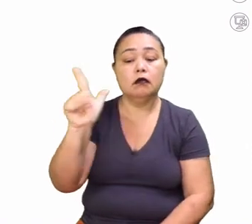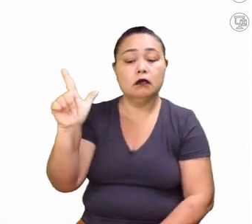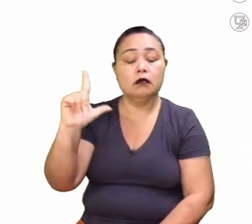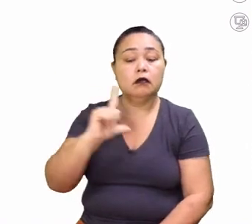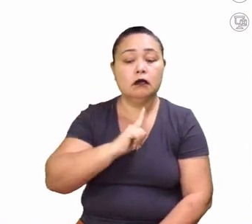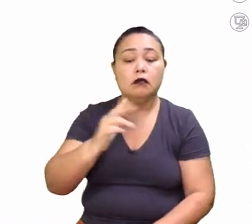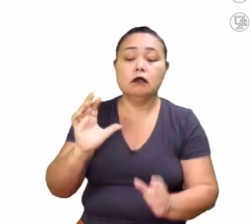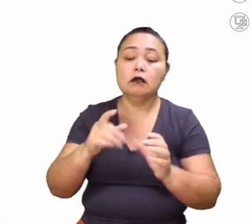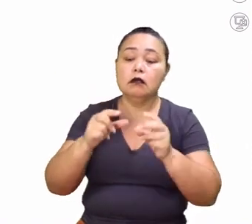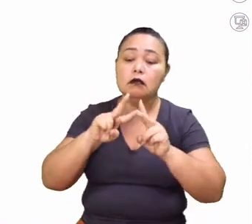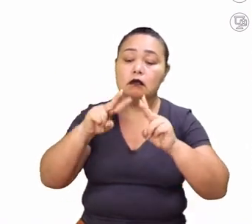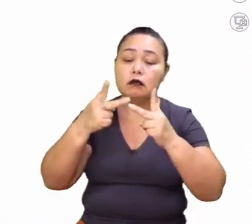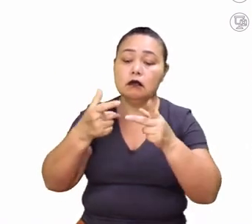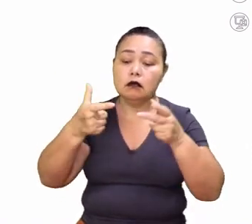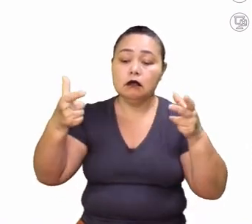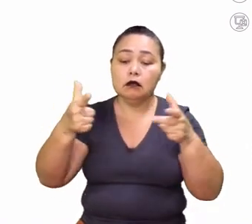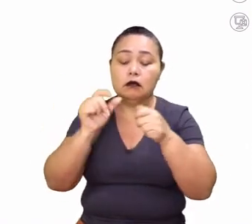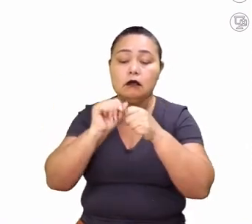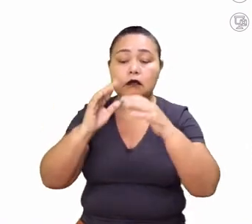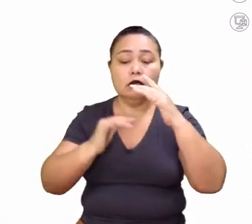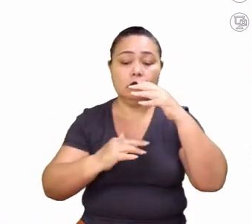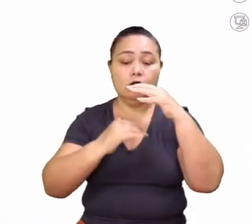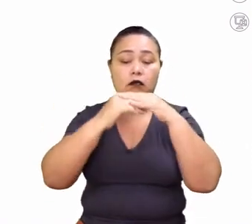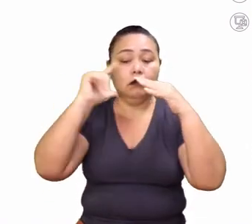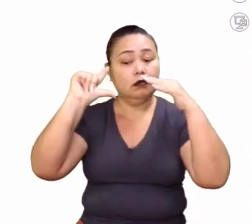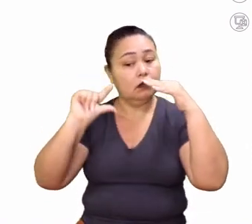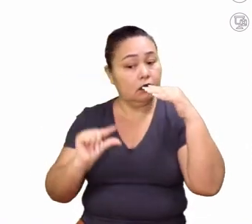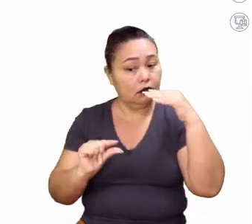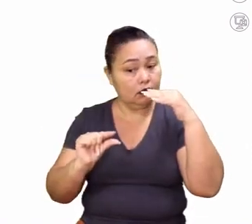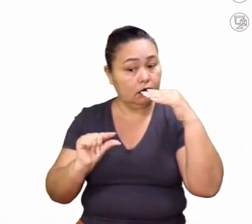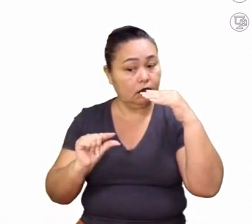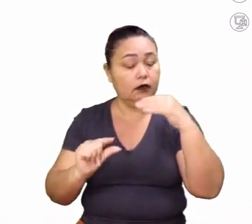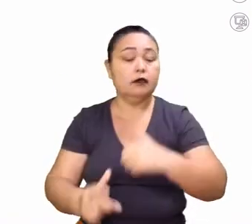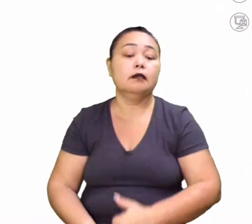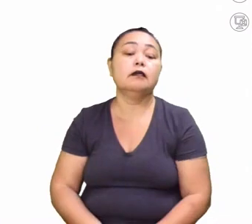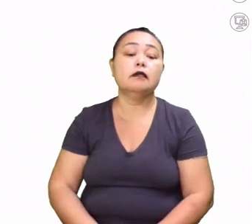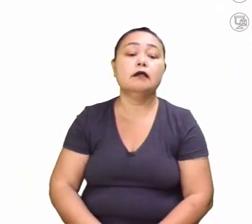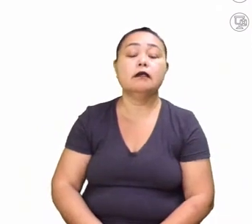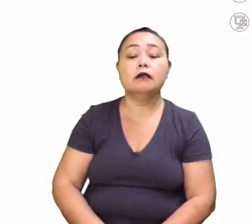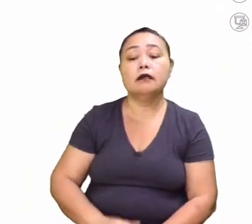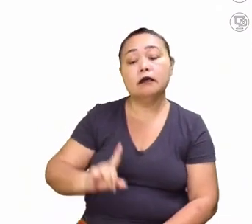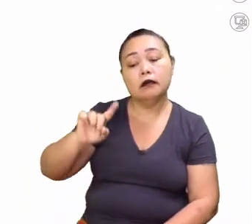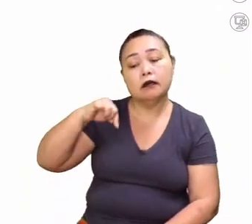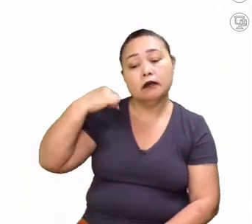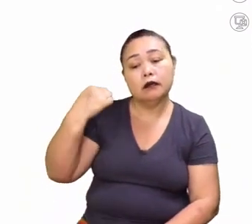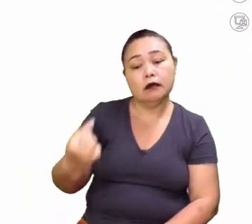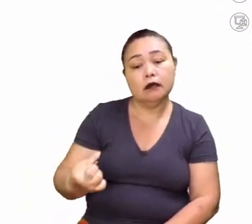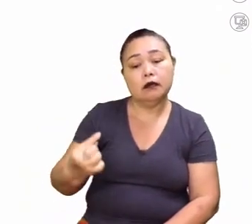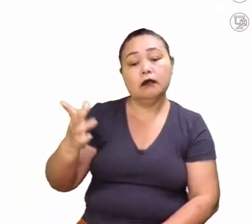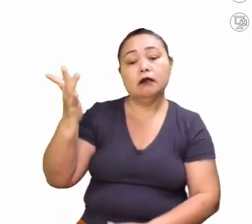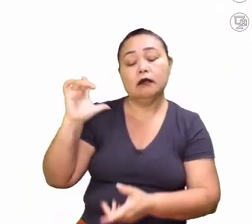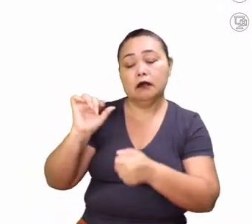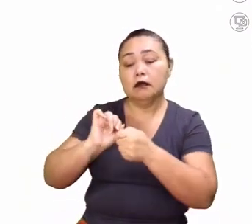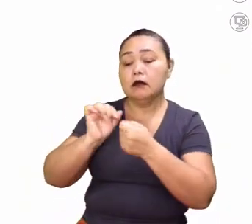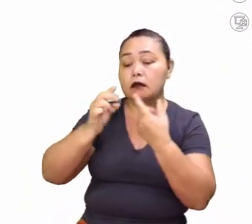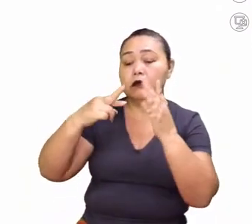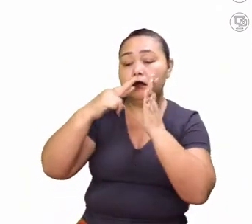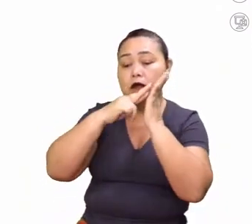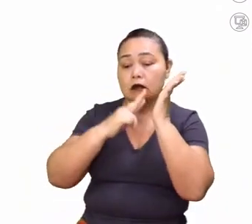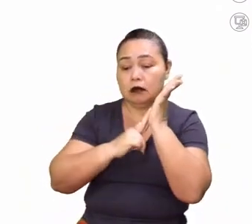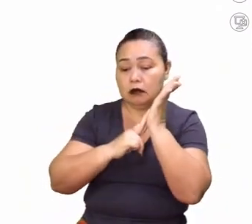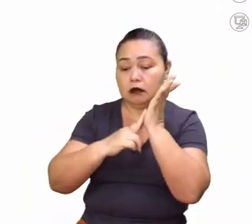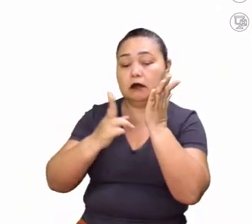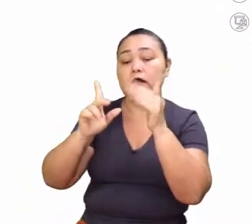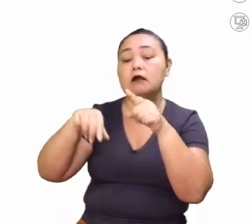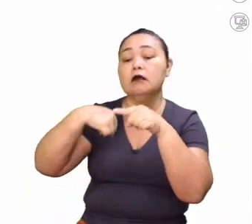aumentou Ok enquanto que a pressão diminuiu para compensar isso a temperatura também diminui ou aumenta